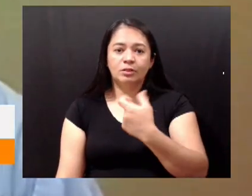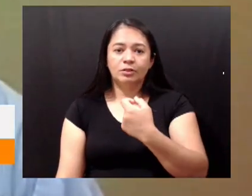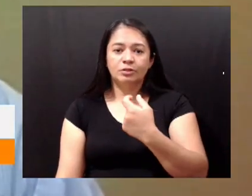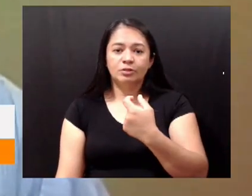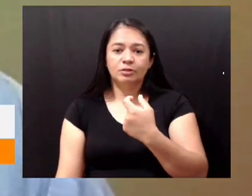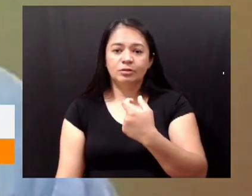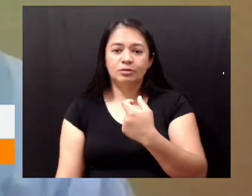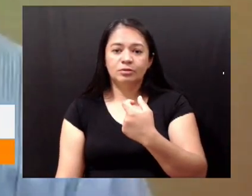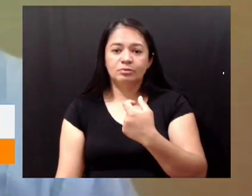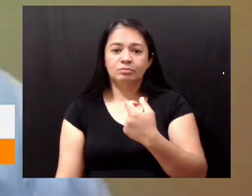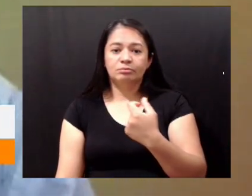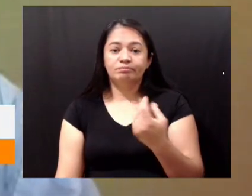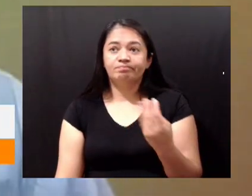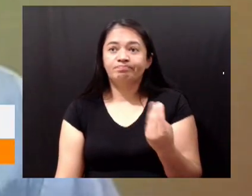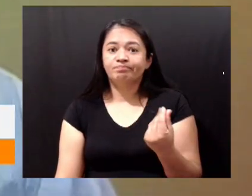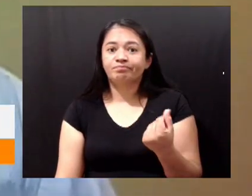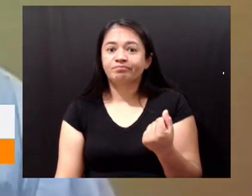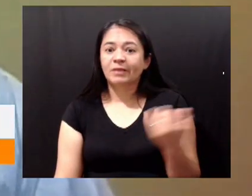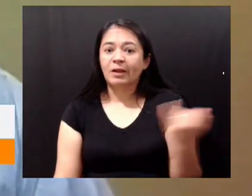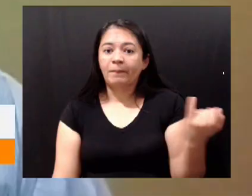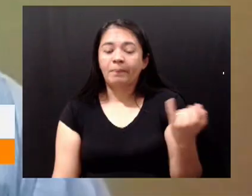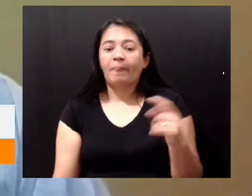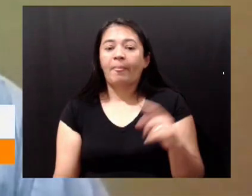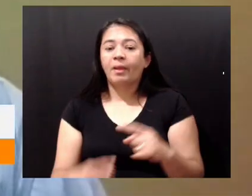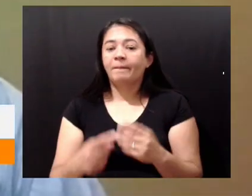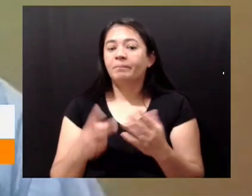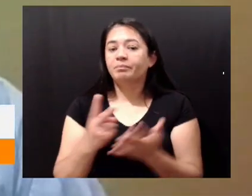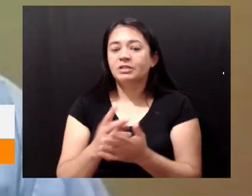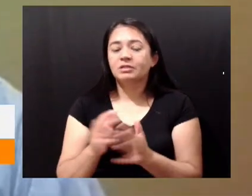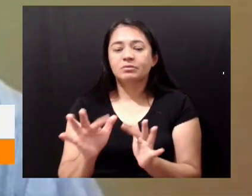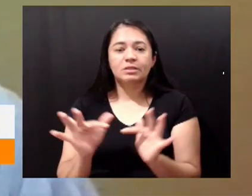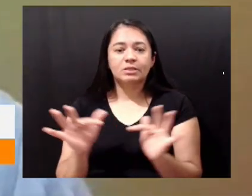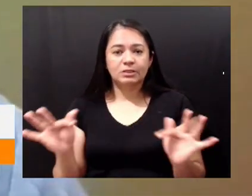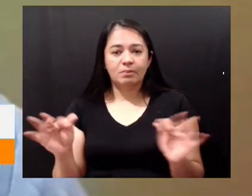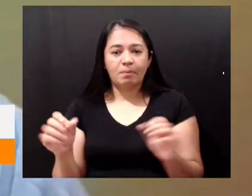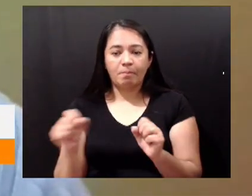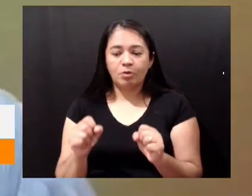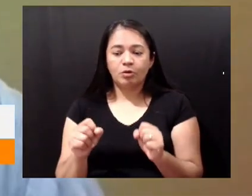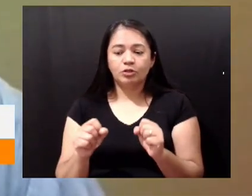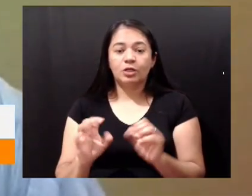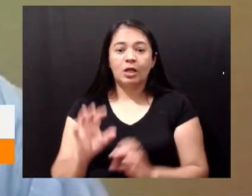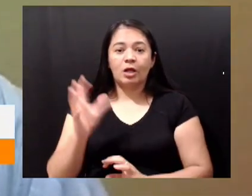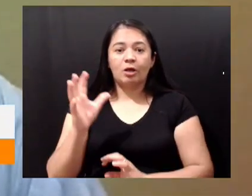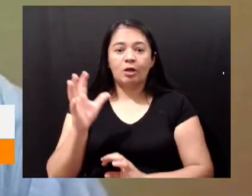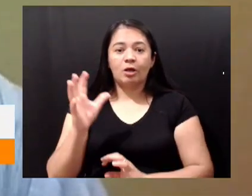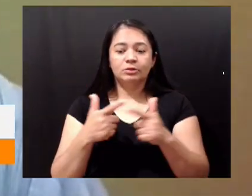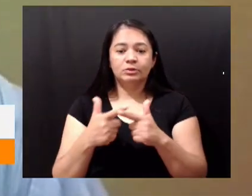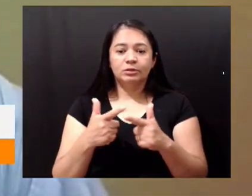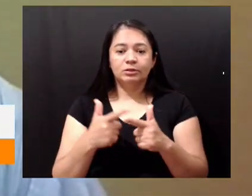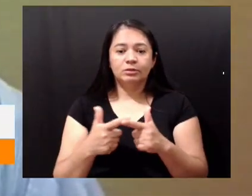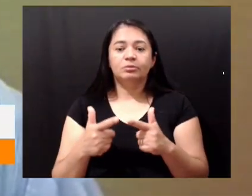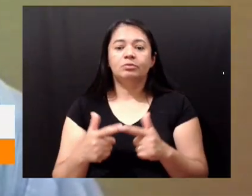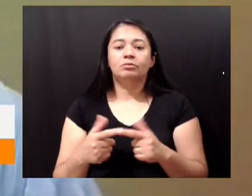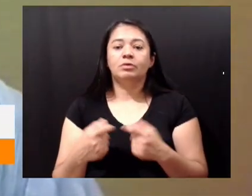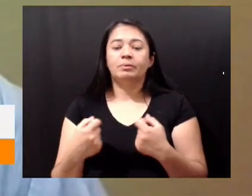trivial, mesmo o que aparentemente é mais simples pode trazer problemas se não indicado corretamente